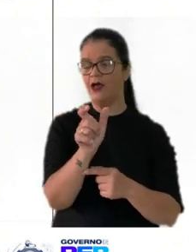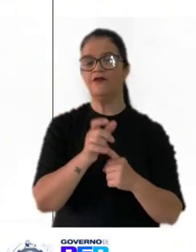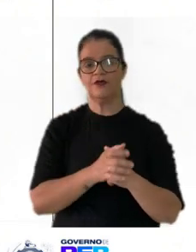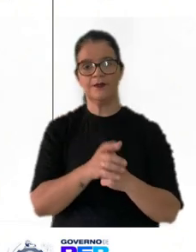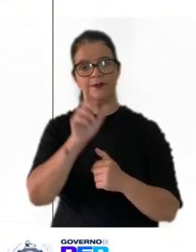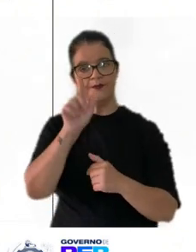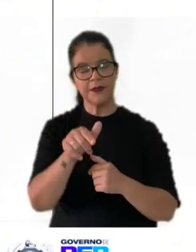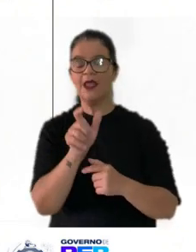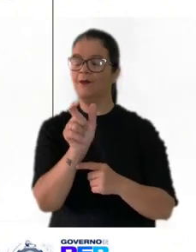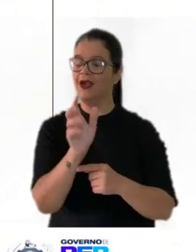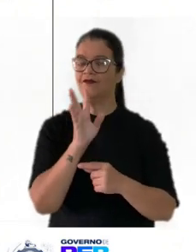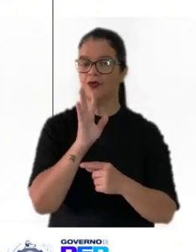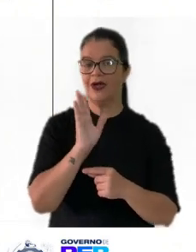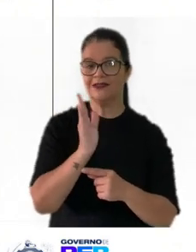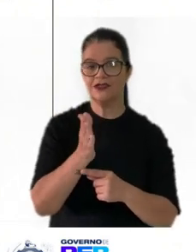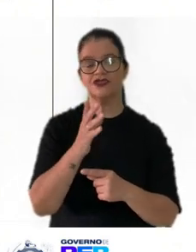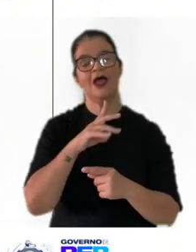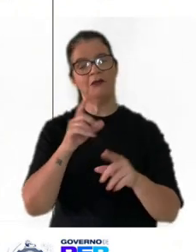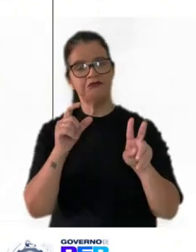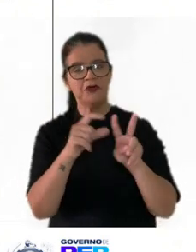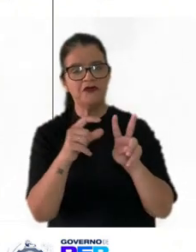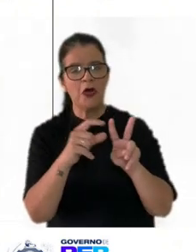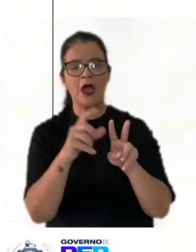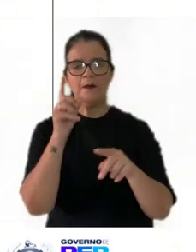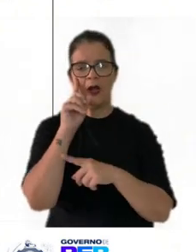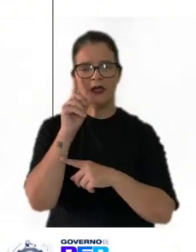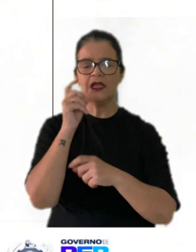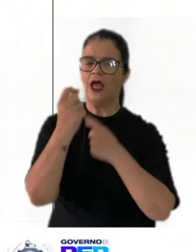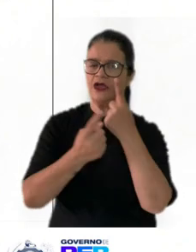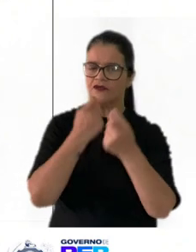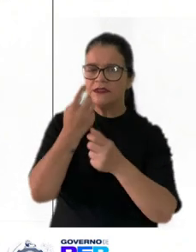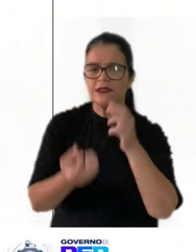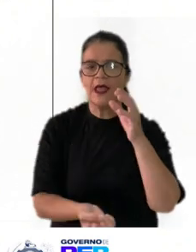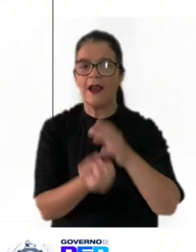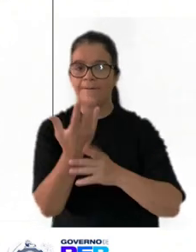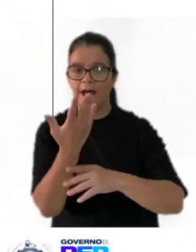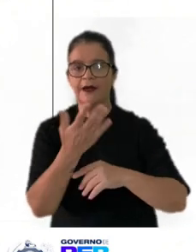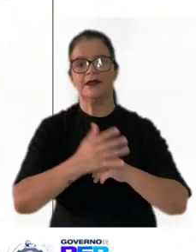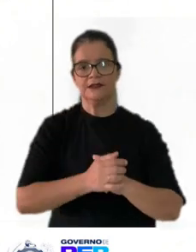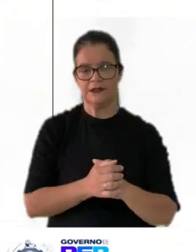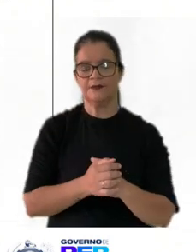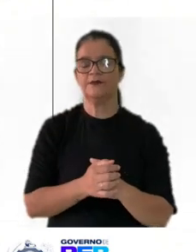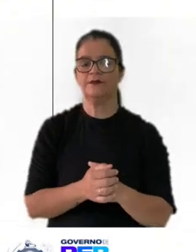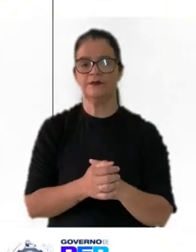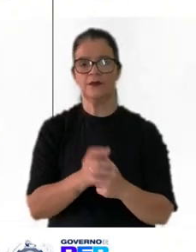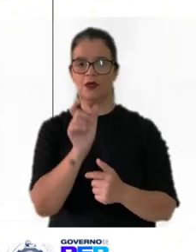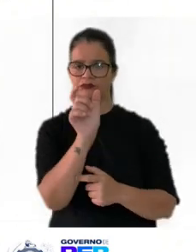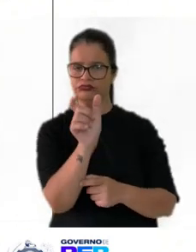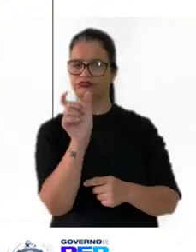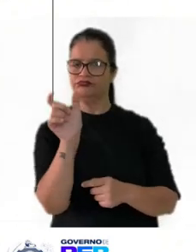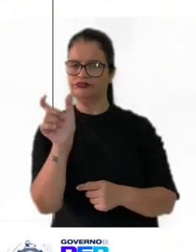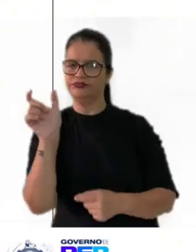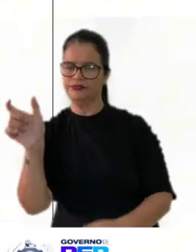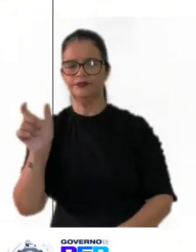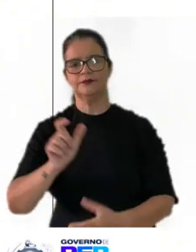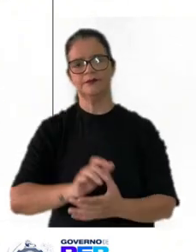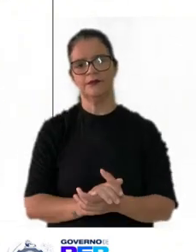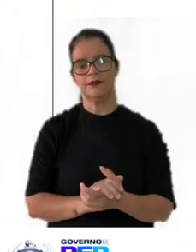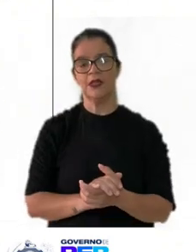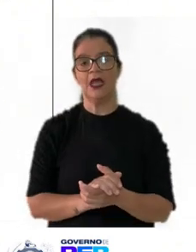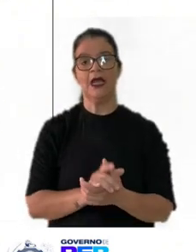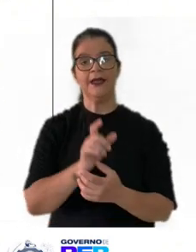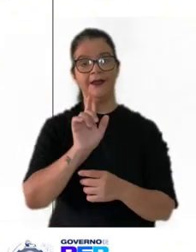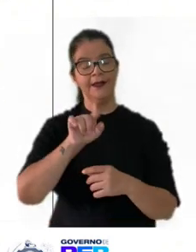já conhece tá até no nosso vocabulário dia a dia às vezes ela aparece né you're going to pass the catcher e aqui na